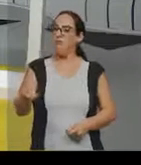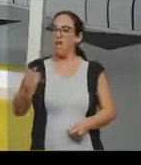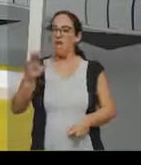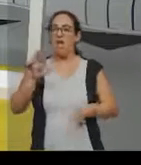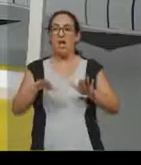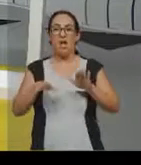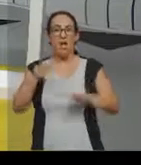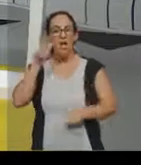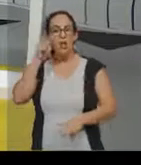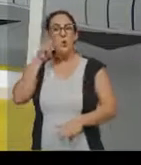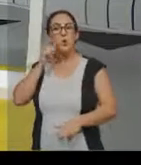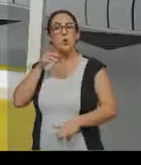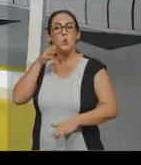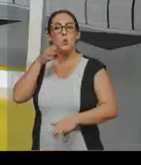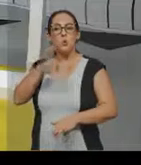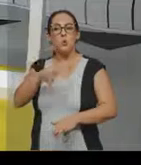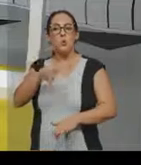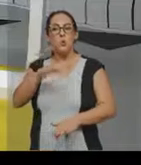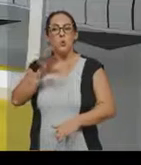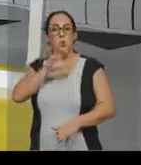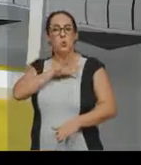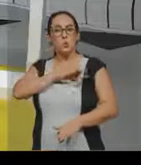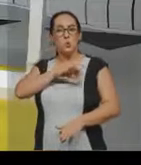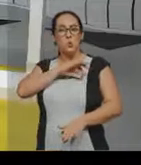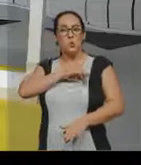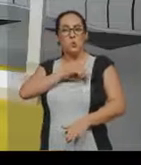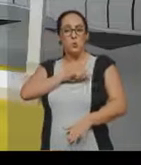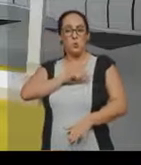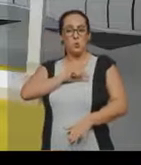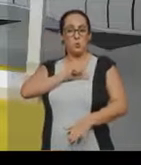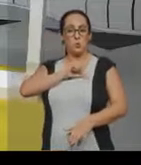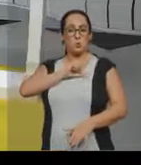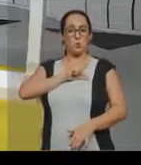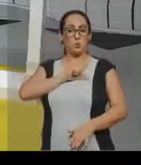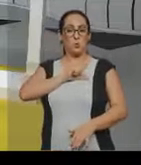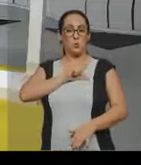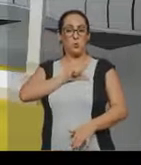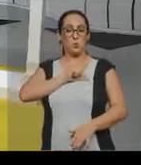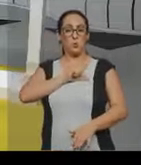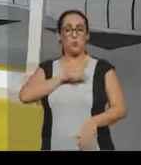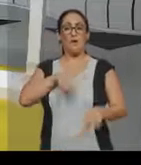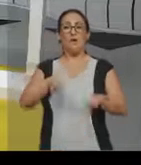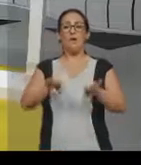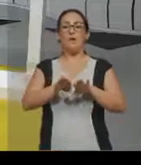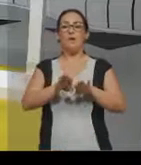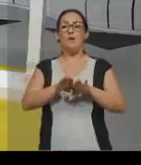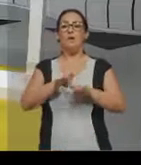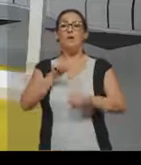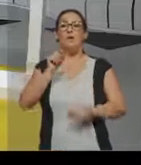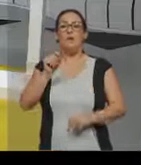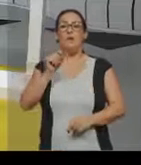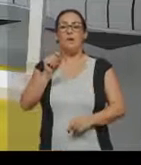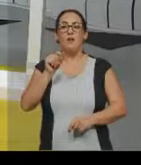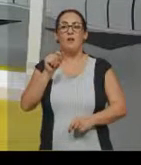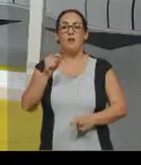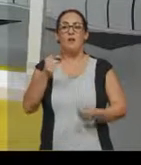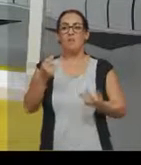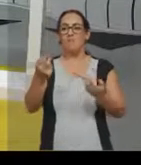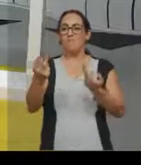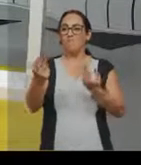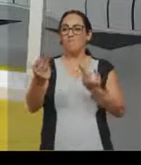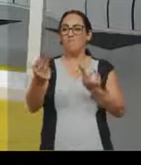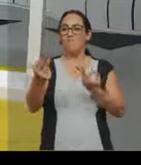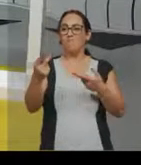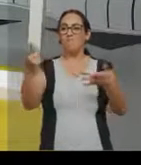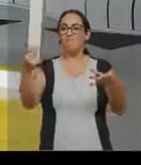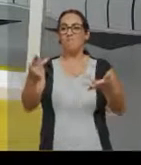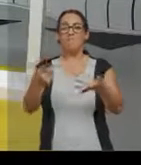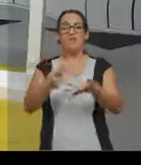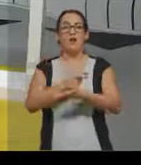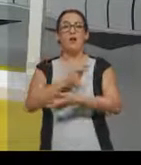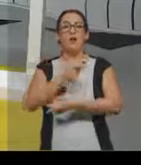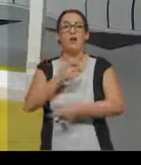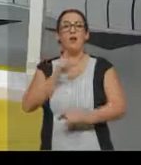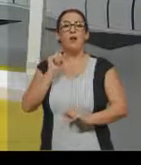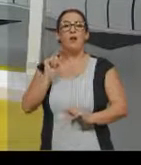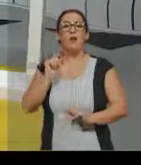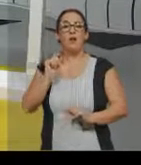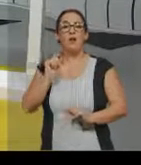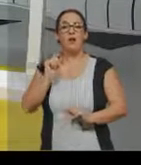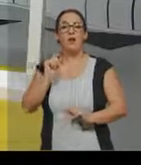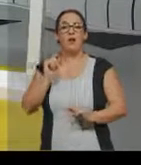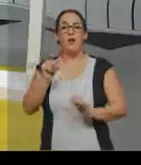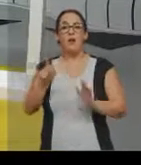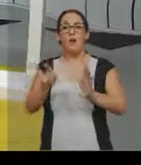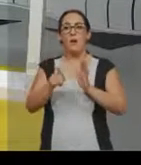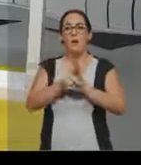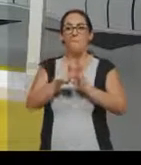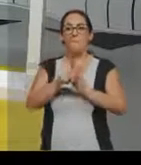Conseguir melhor remuneração pelo seu trabalho e também, similar ao que aconteceu com os nordestinos, começou a acontecer